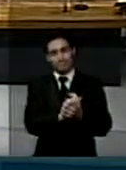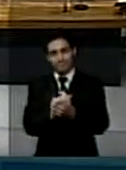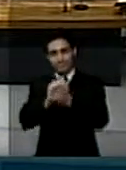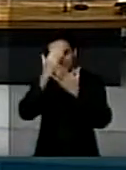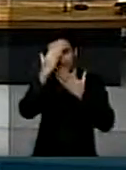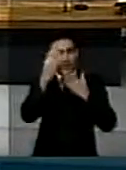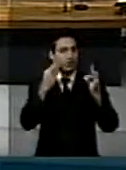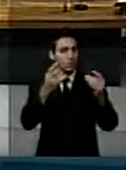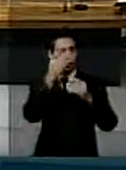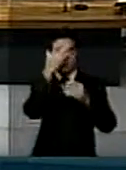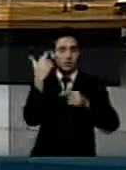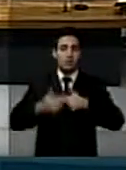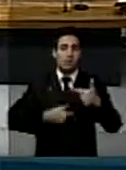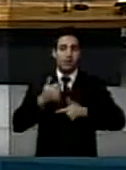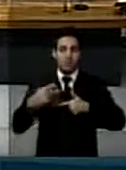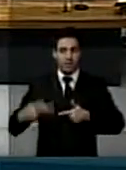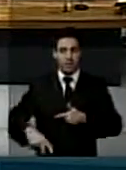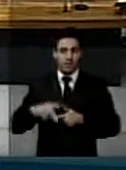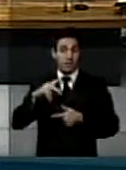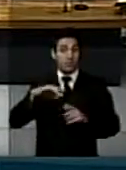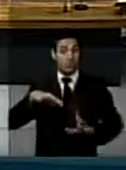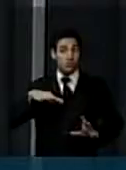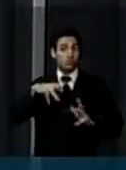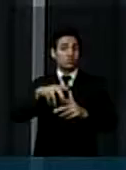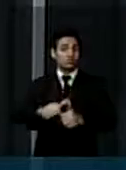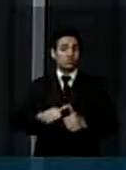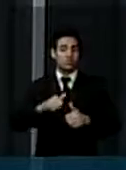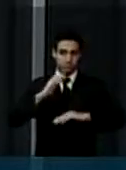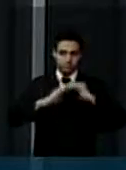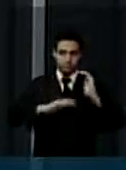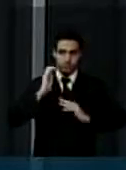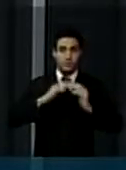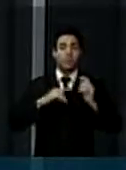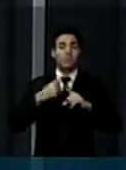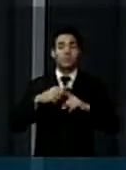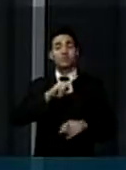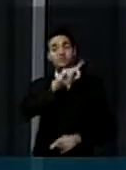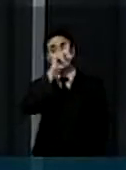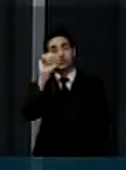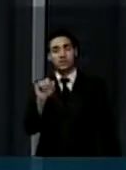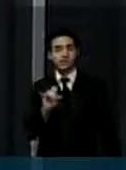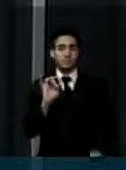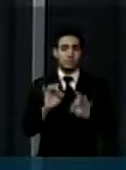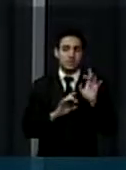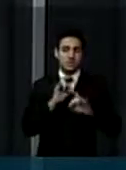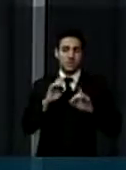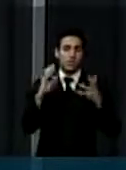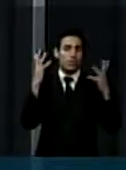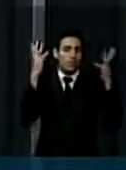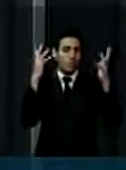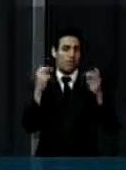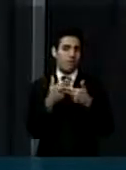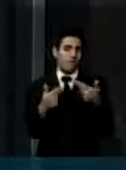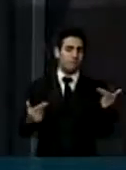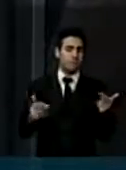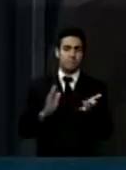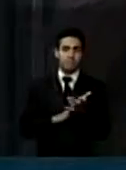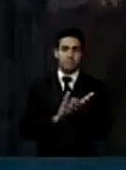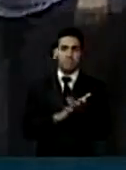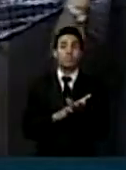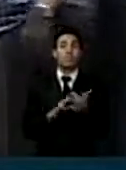os trabalhadores do nosso país e do mundo pelo dia, pelas comemorações. E também